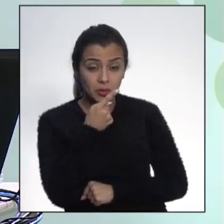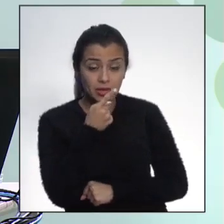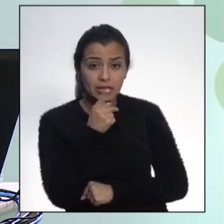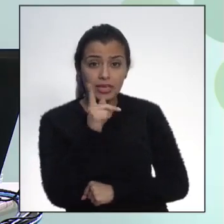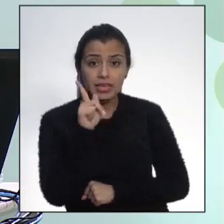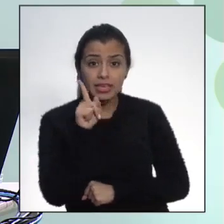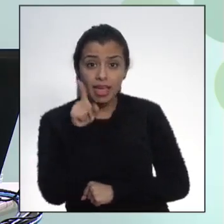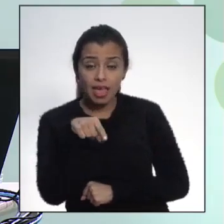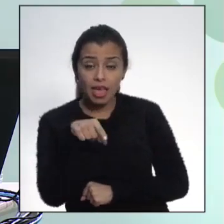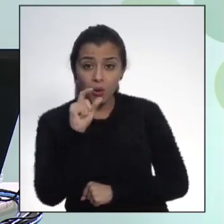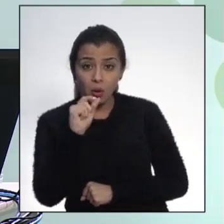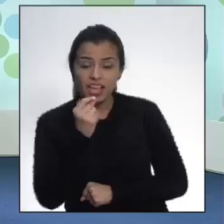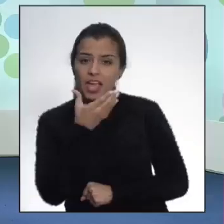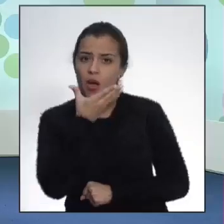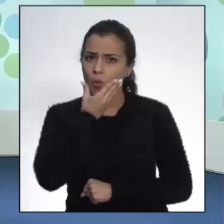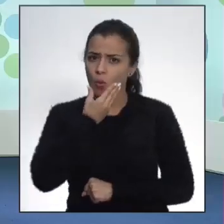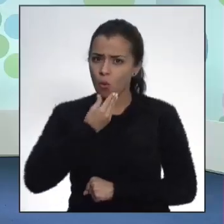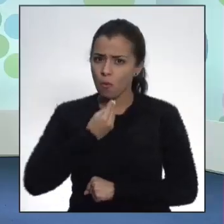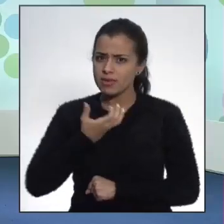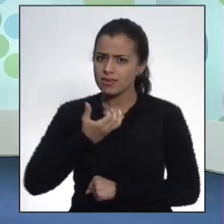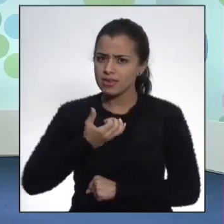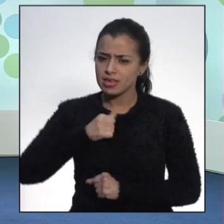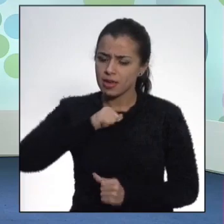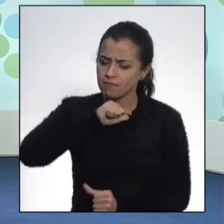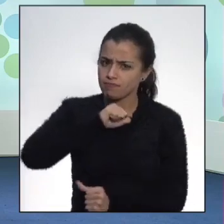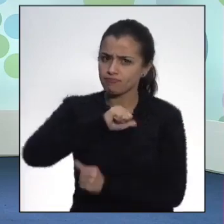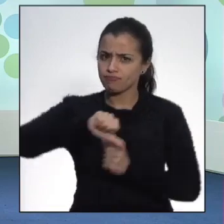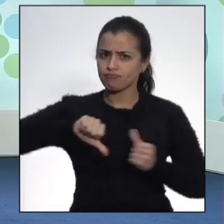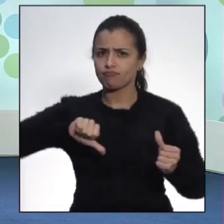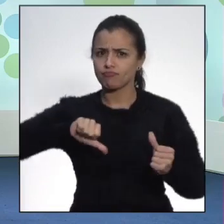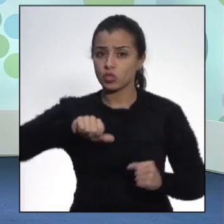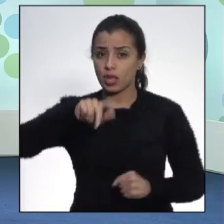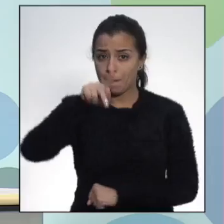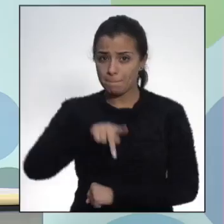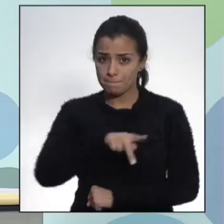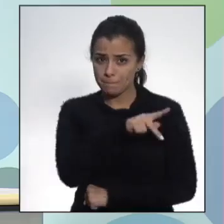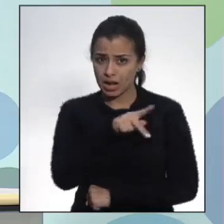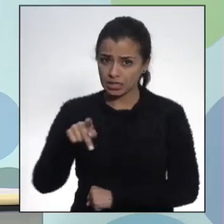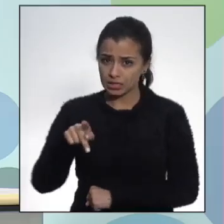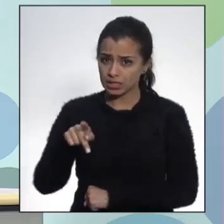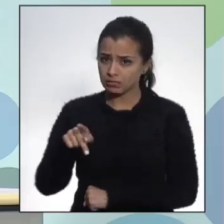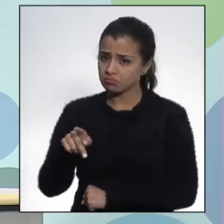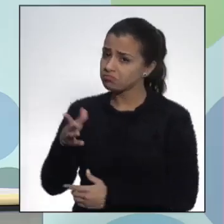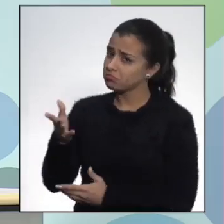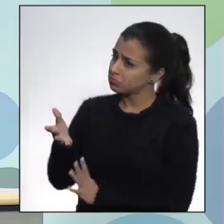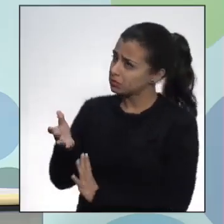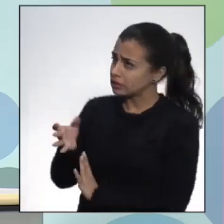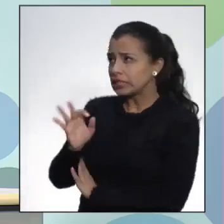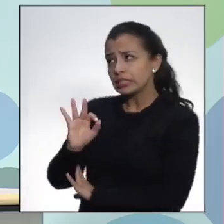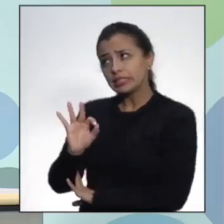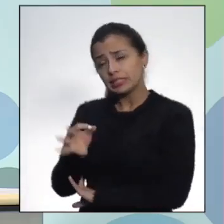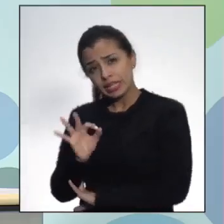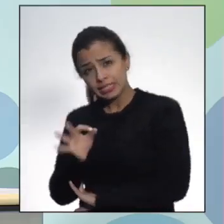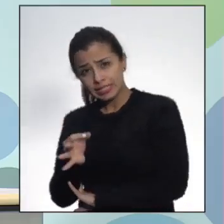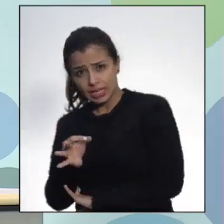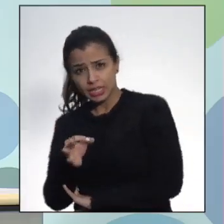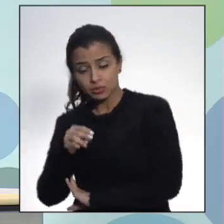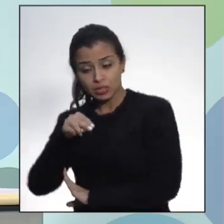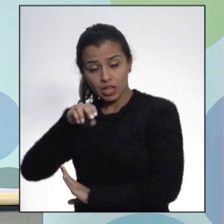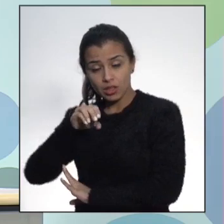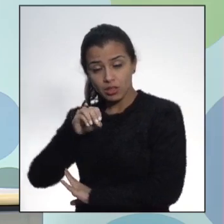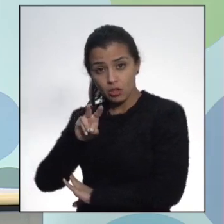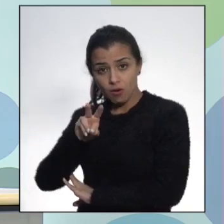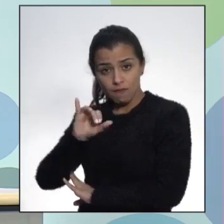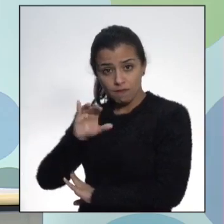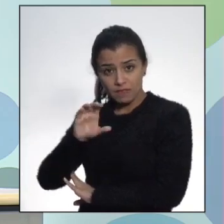virar padre. Noviço, né? Seria um homem que quer virar padre. Sim, na realidade está certo. Um noviço é um estudante de padre, é um